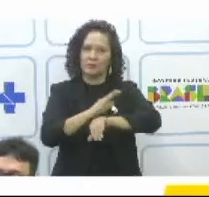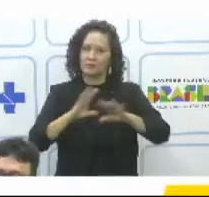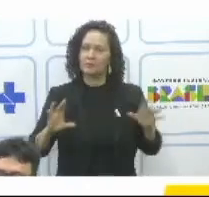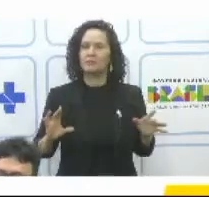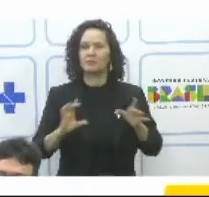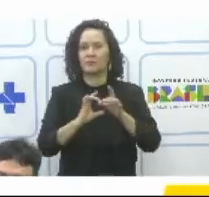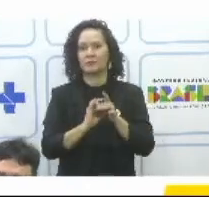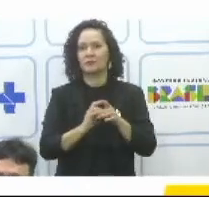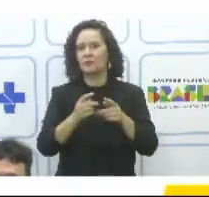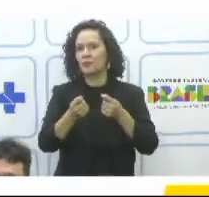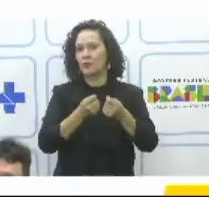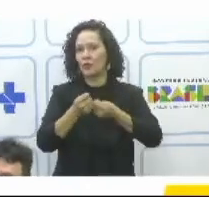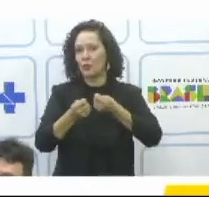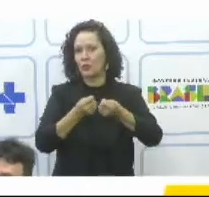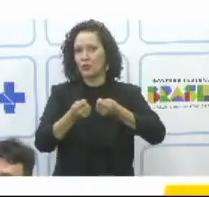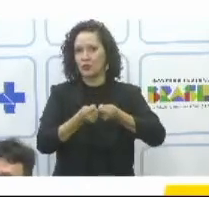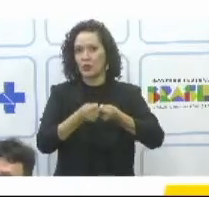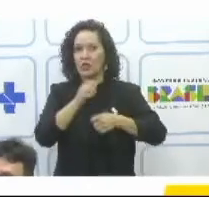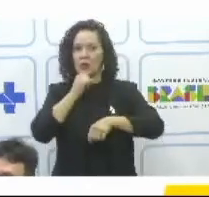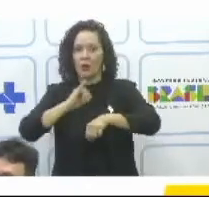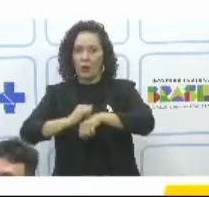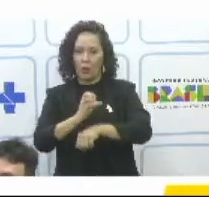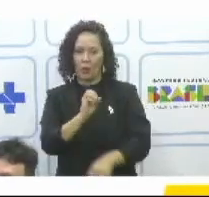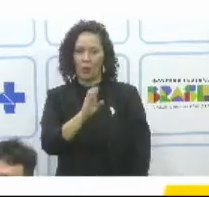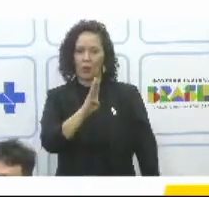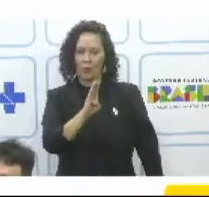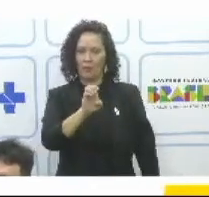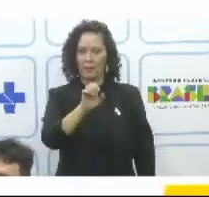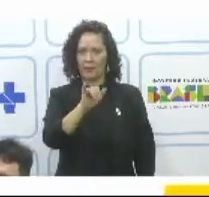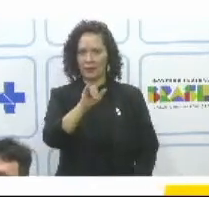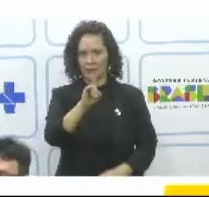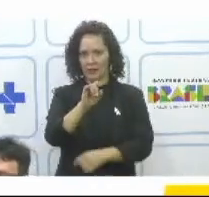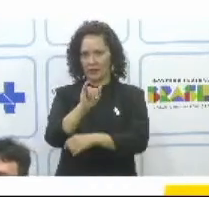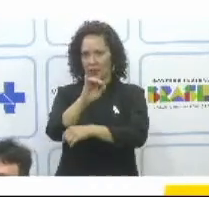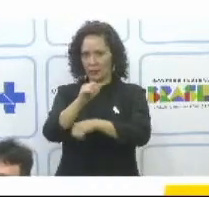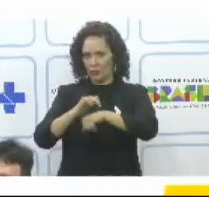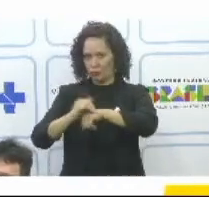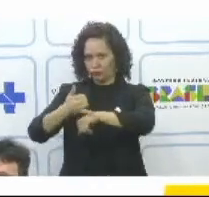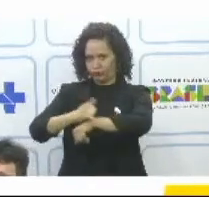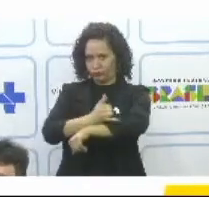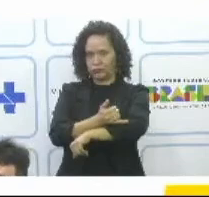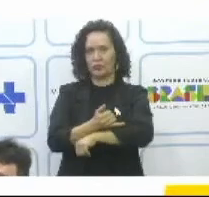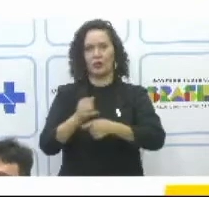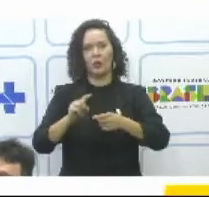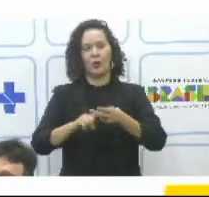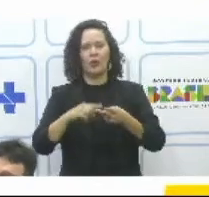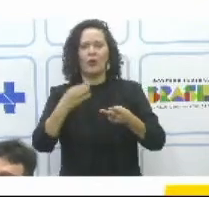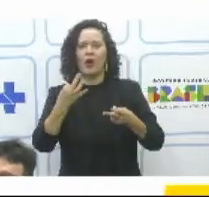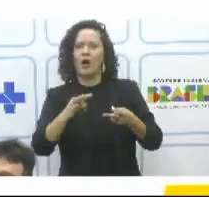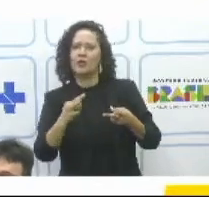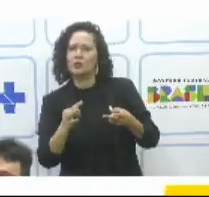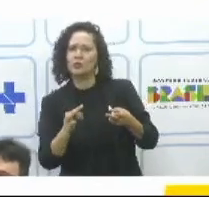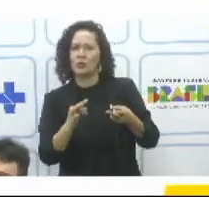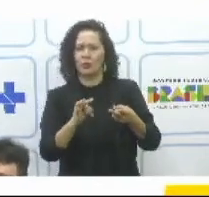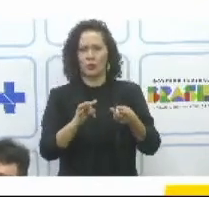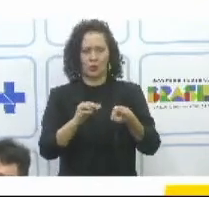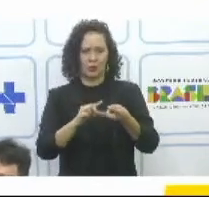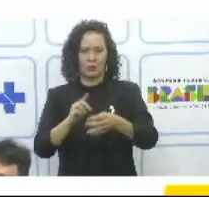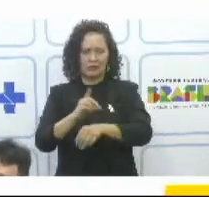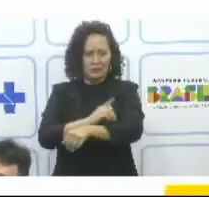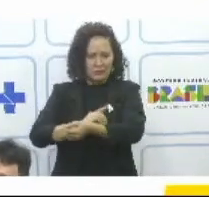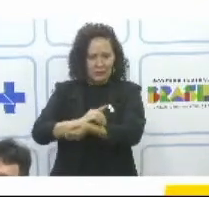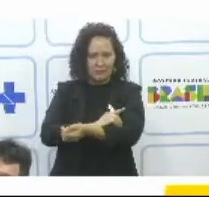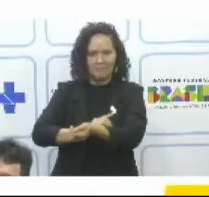integrativas para o controle do sobrepeso e da obesidade, né, para a dor crônica, para, né, o diabetes,